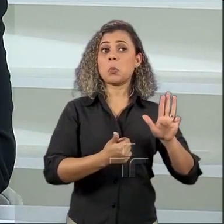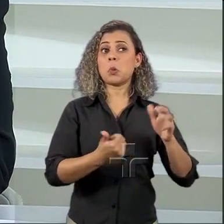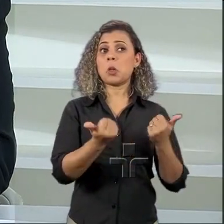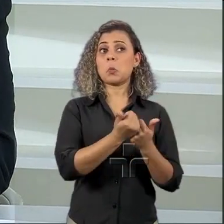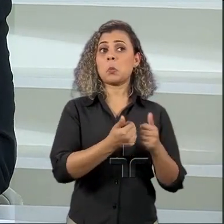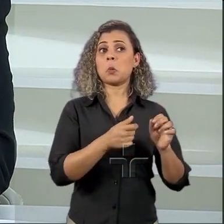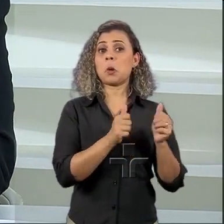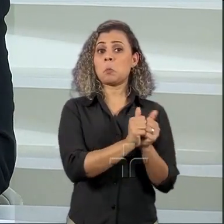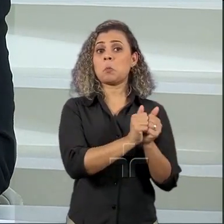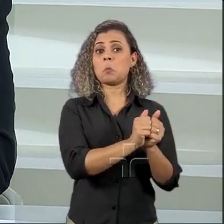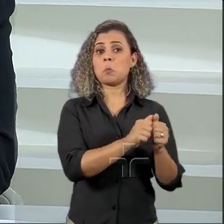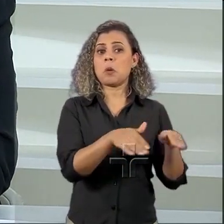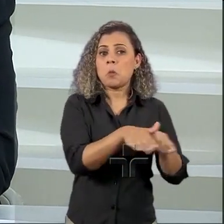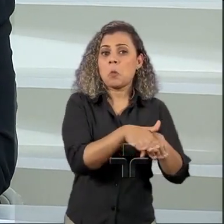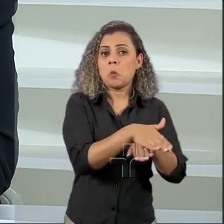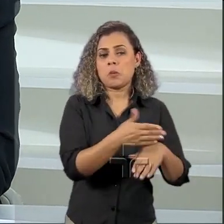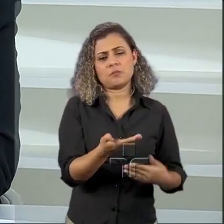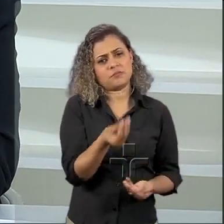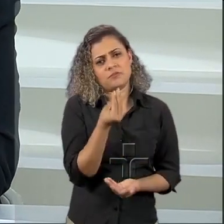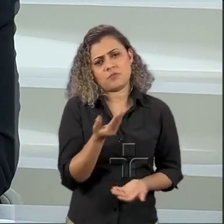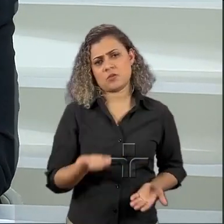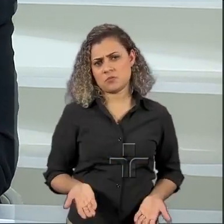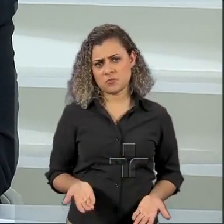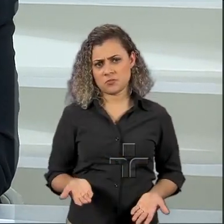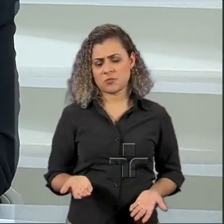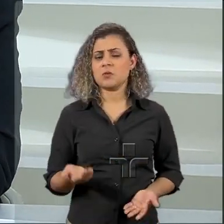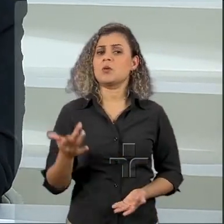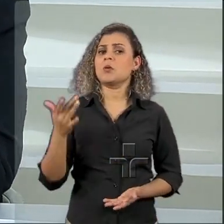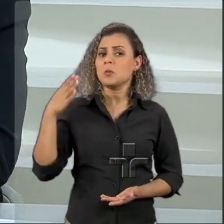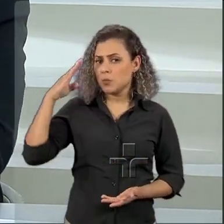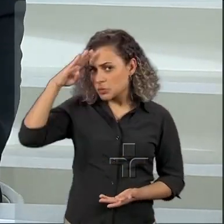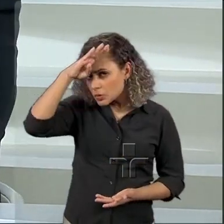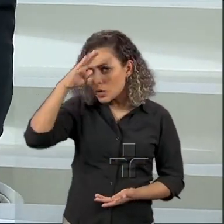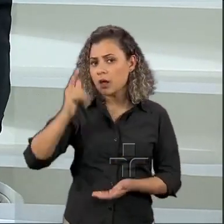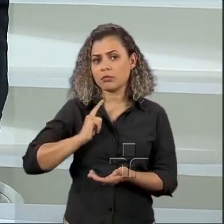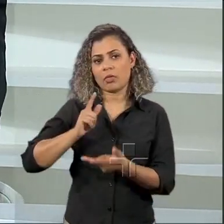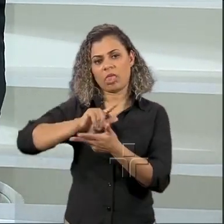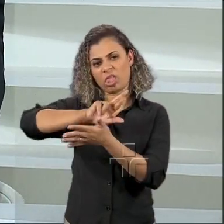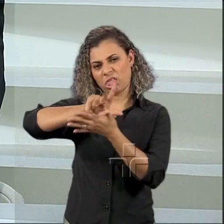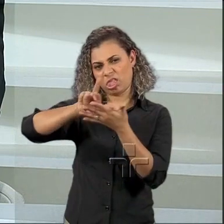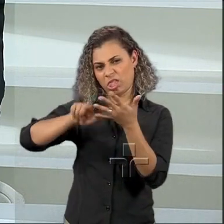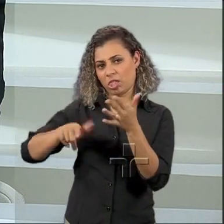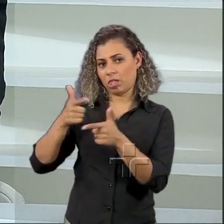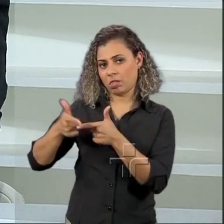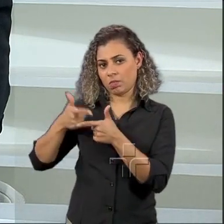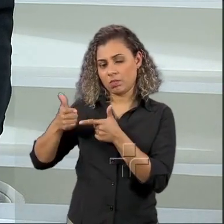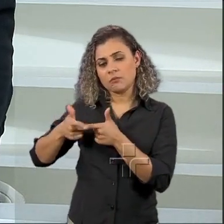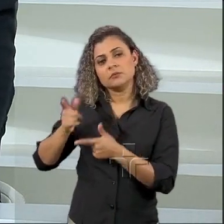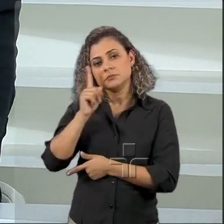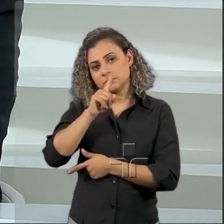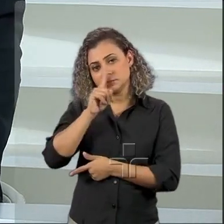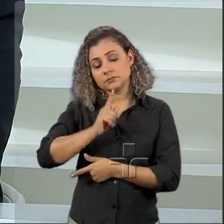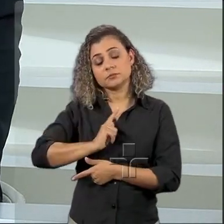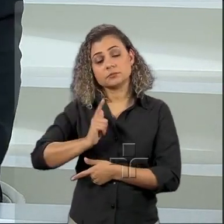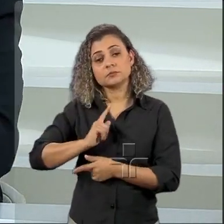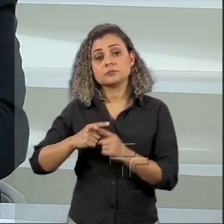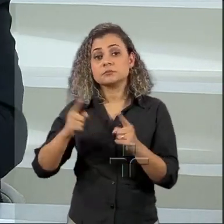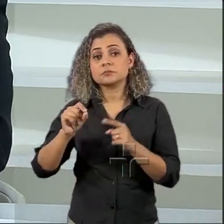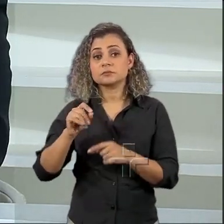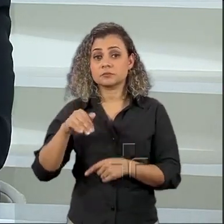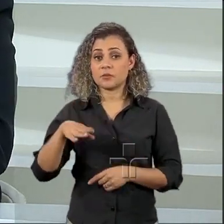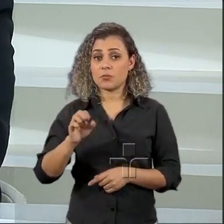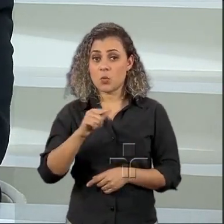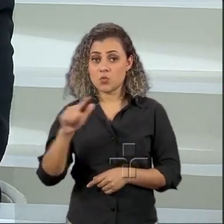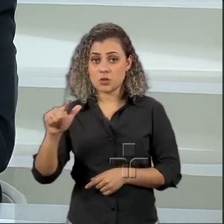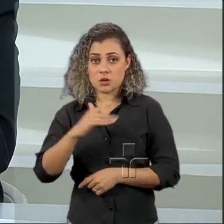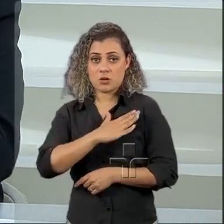tem uma coisa interessante. Com todos os defeitos do Bolsonaro, na hora que o Mourão ou o Paulo Guedes